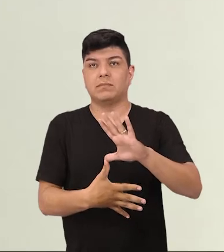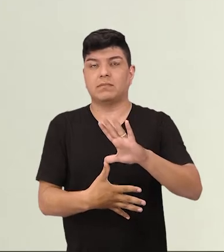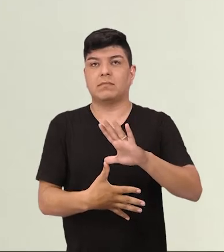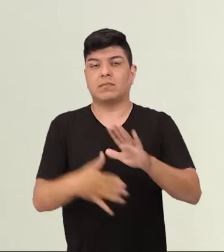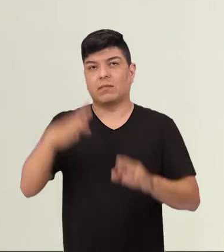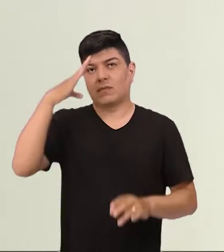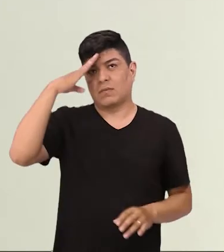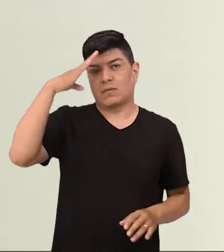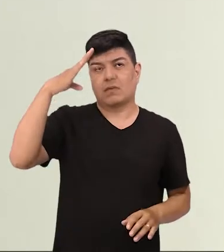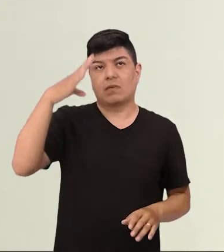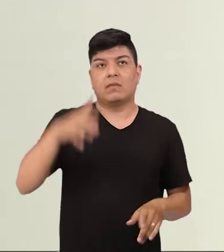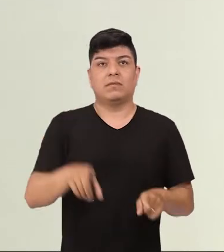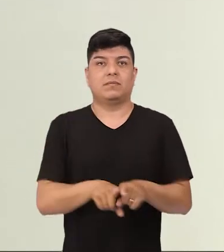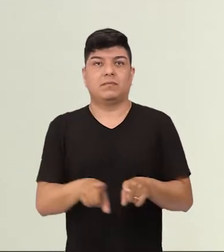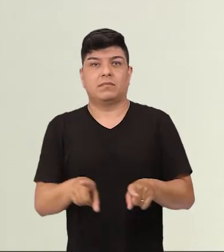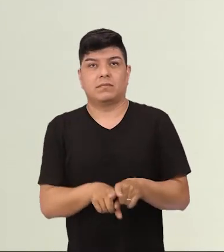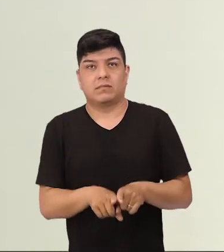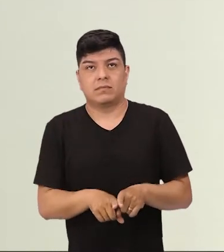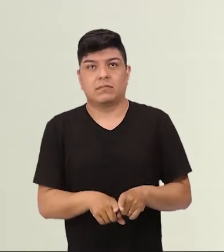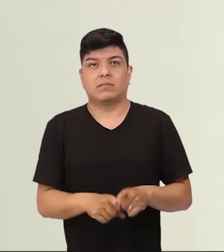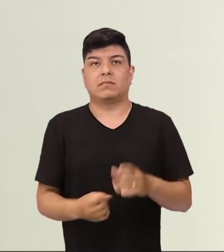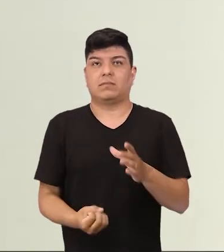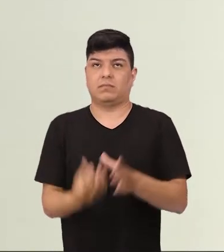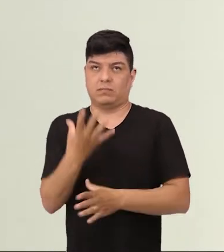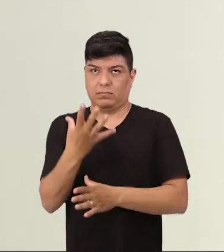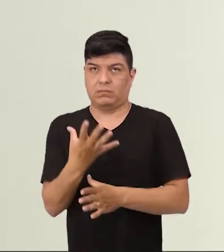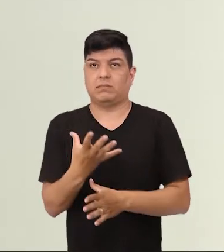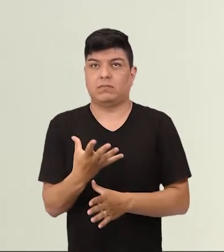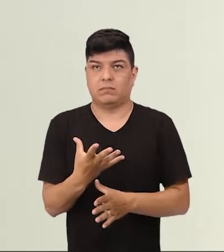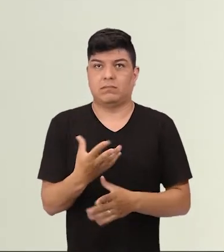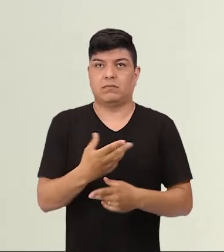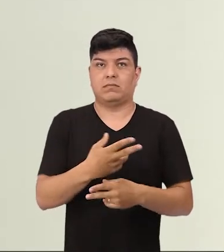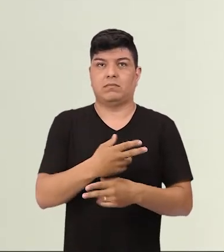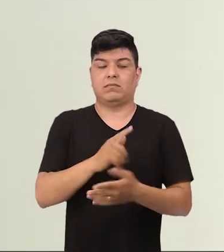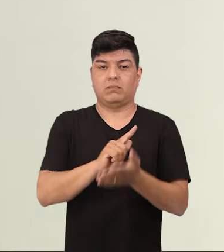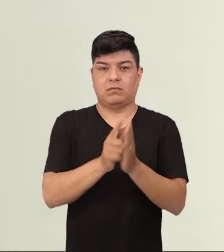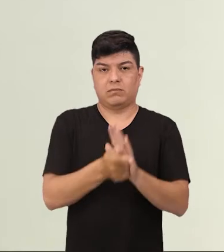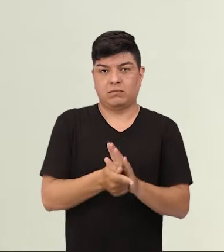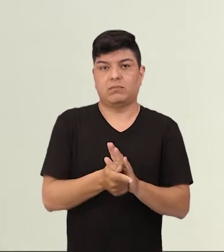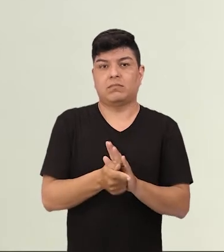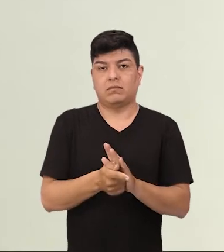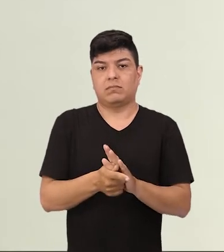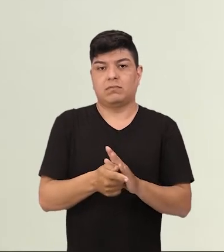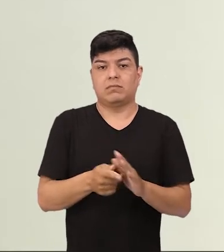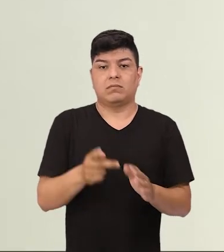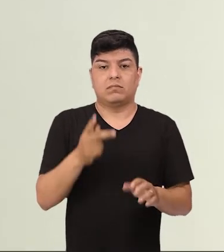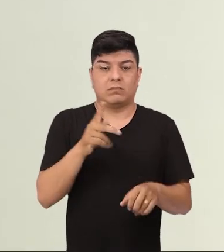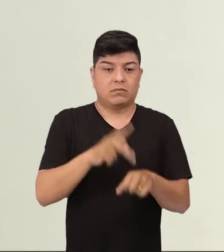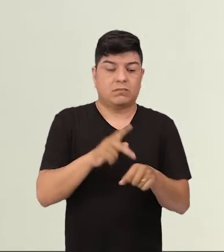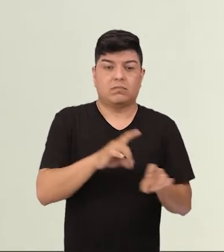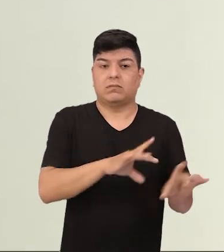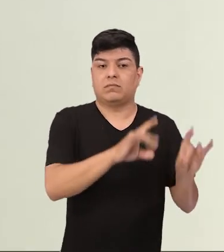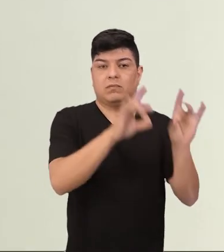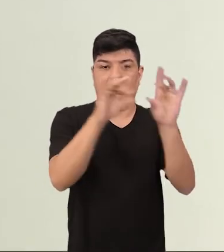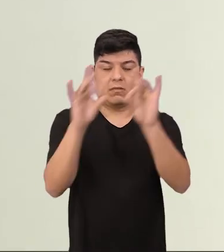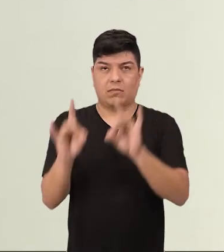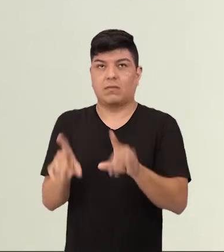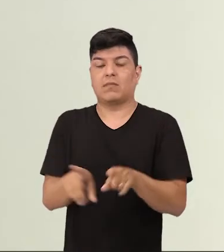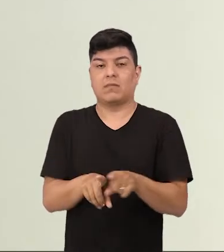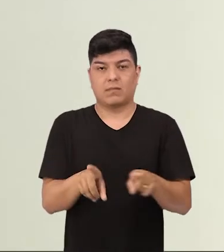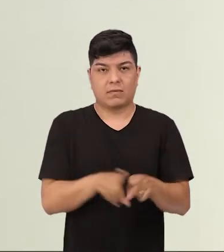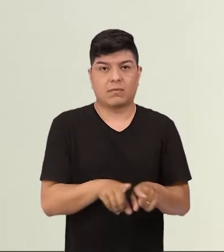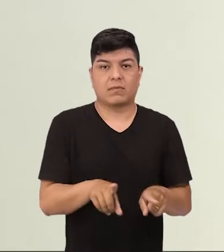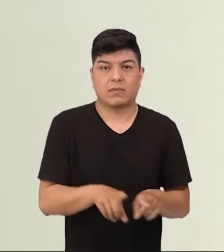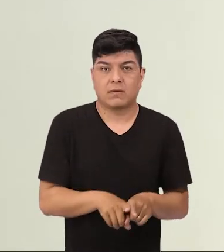palco principal, né? As colônias produziam matérias-primas, gêneros tropicais e metais nobres, pedras preciosas,